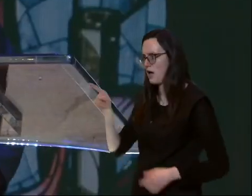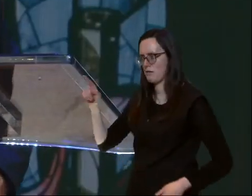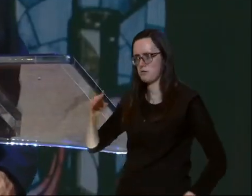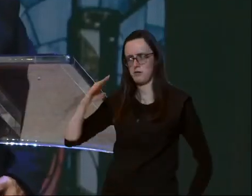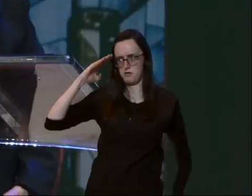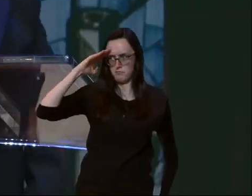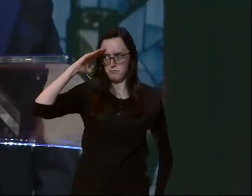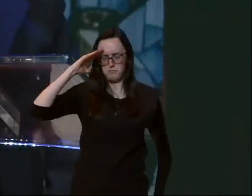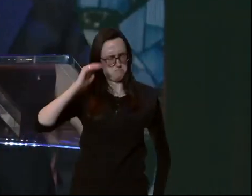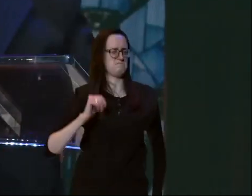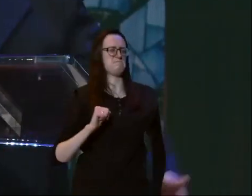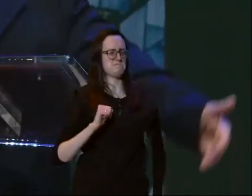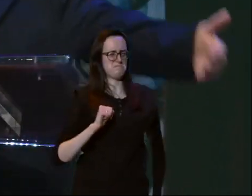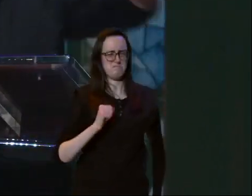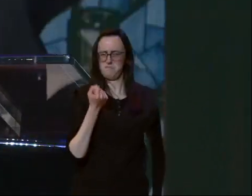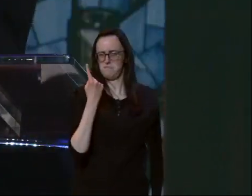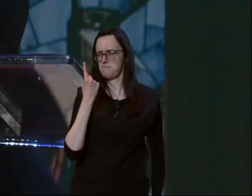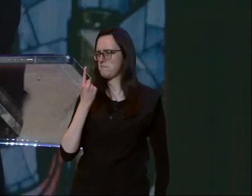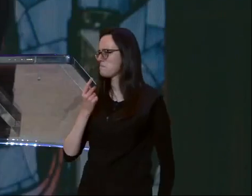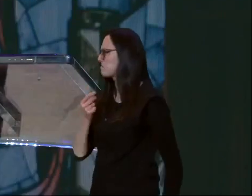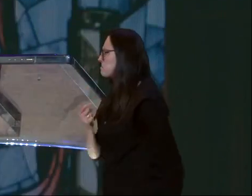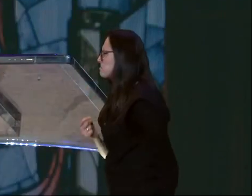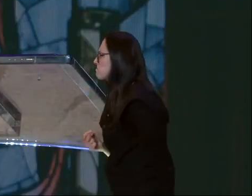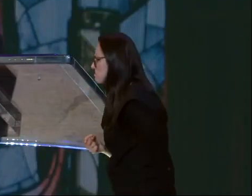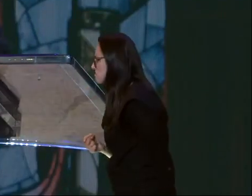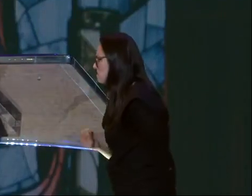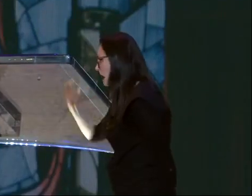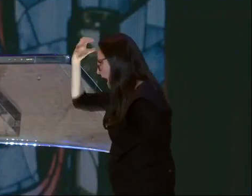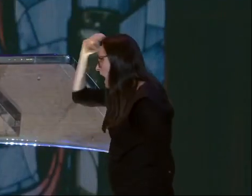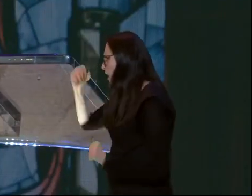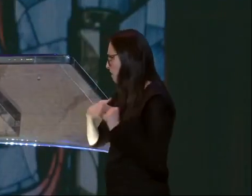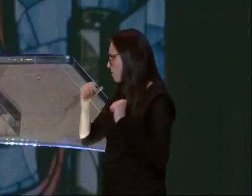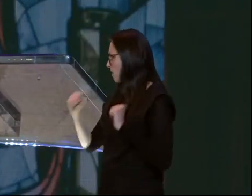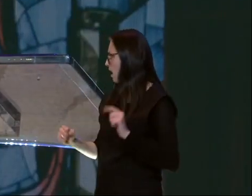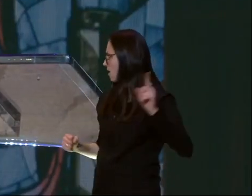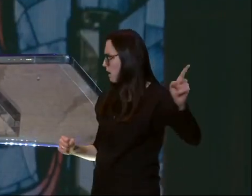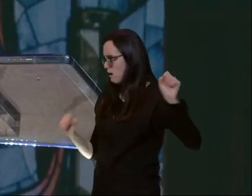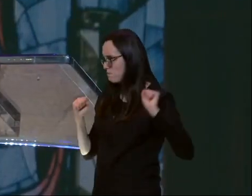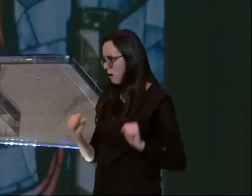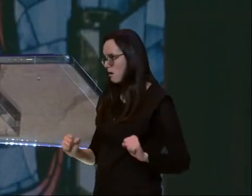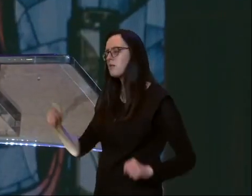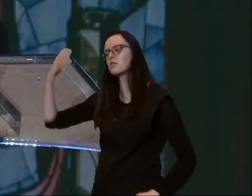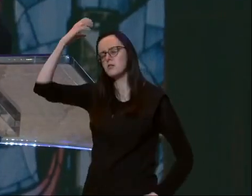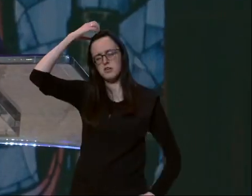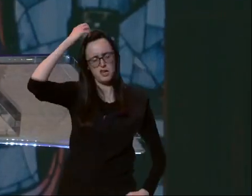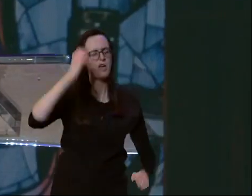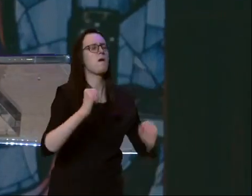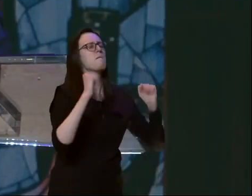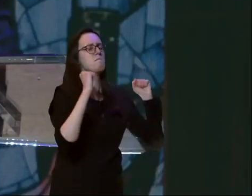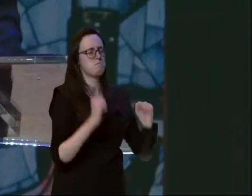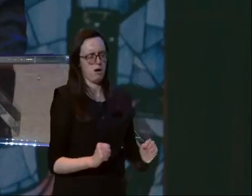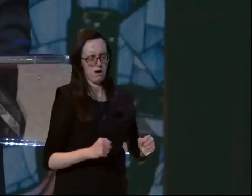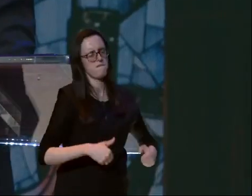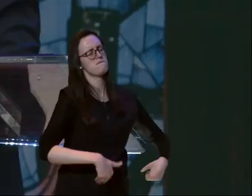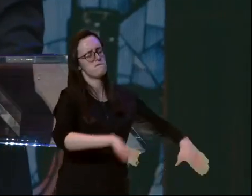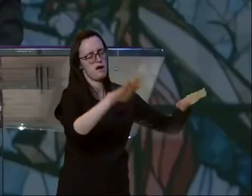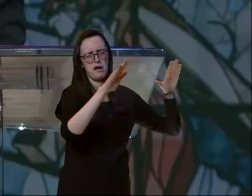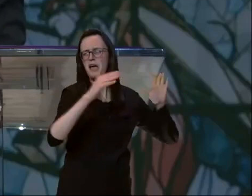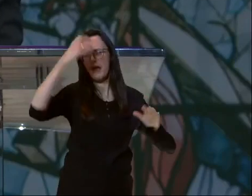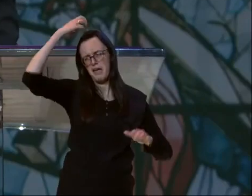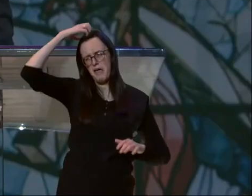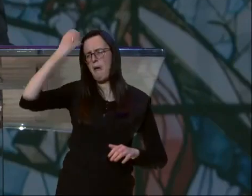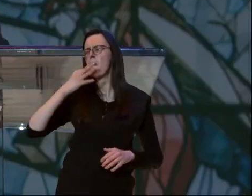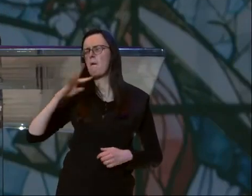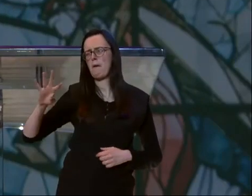entendia de fé e manda carta para o rei de Israel. O rei de Israel, por sua vez,